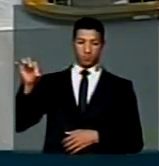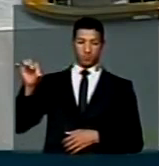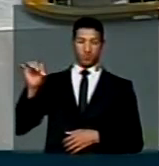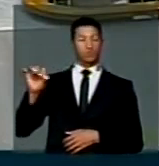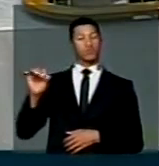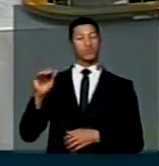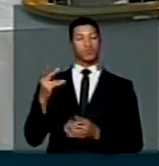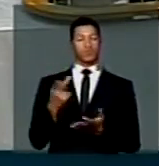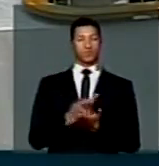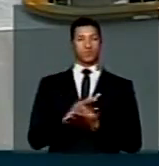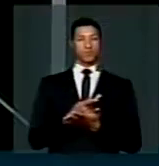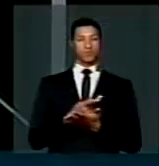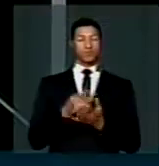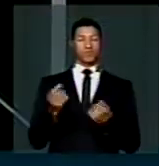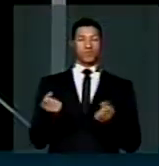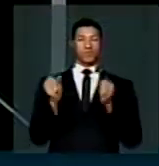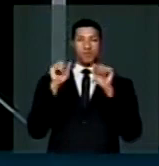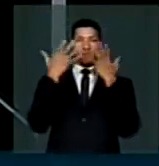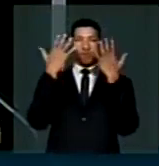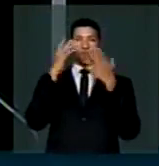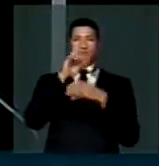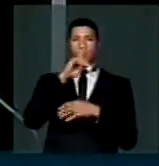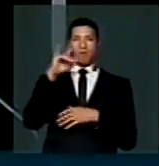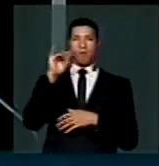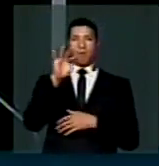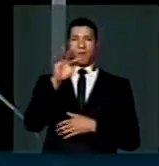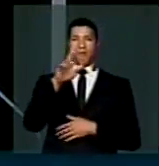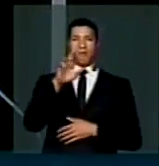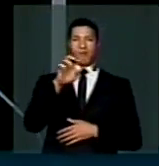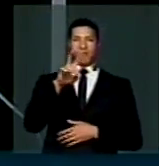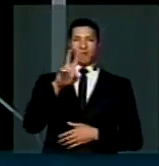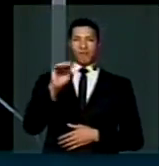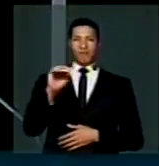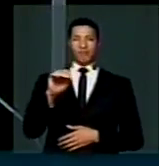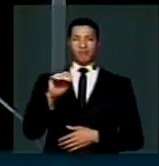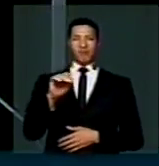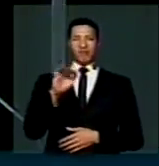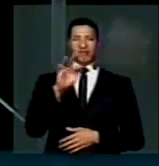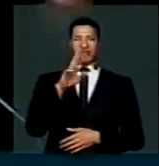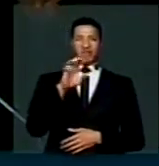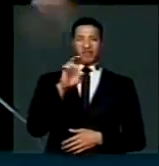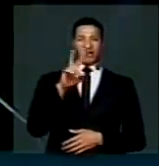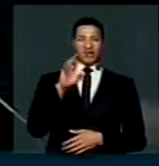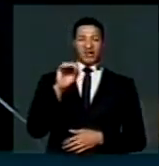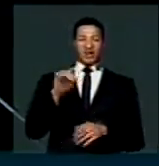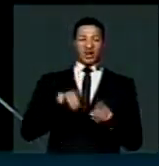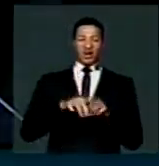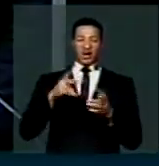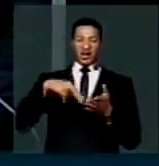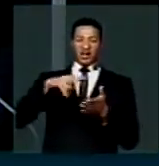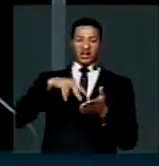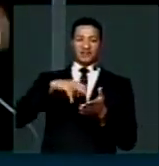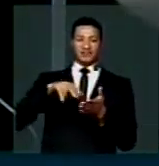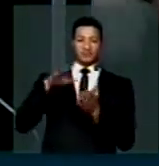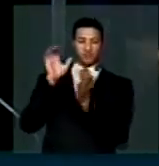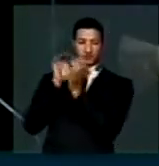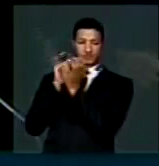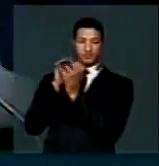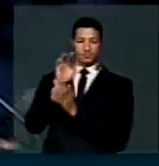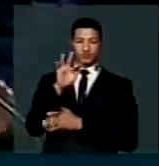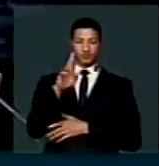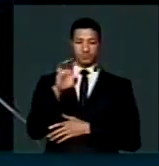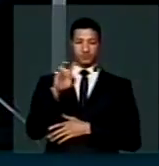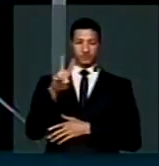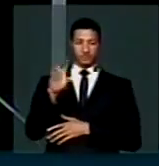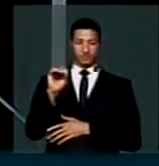foi comemorado o Dia do Frevo, ritmo genuinamente pernambucano. O